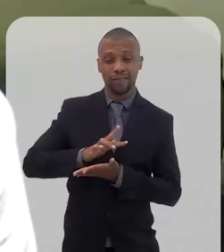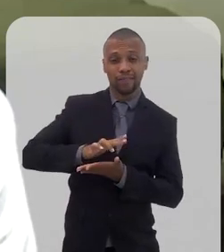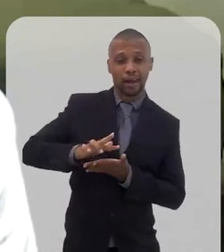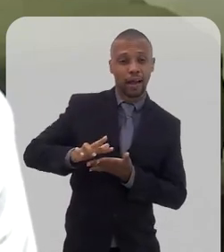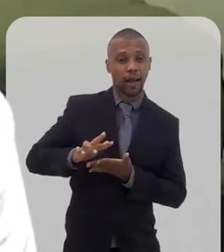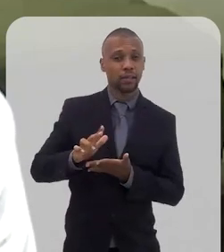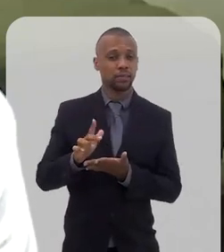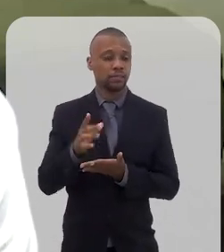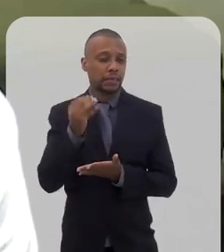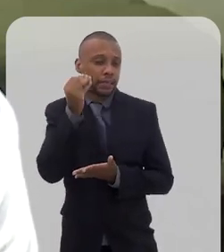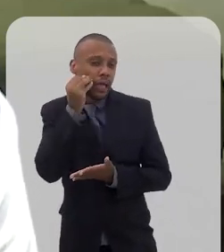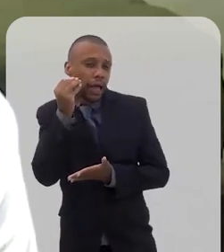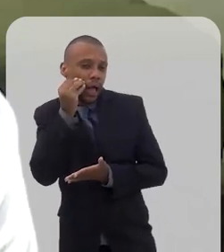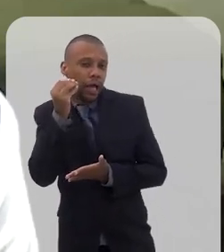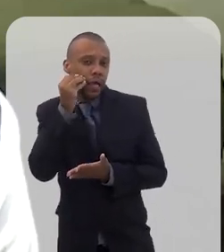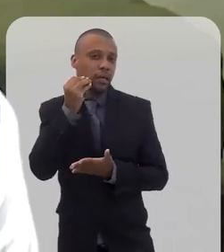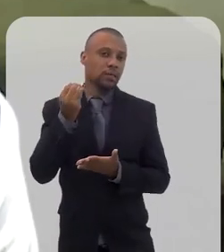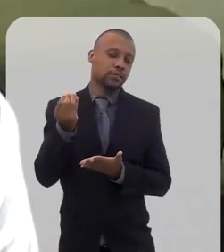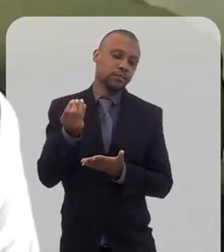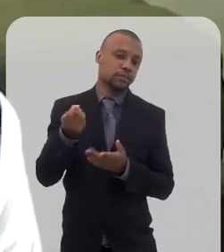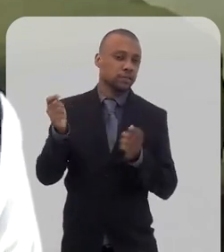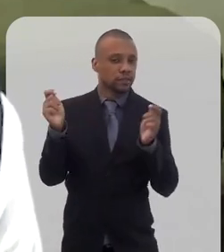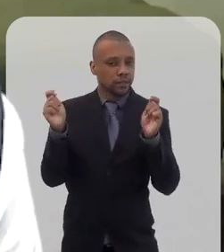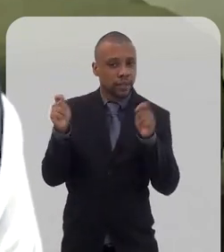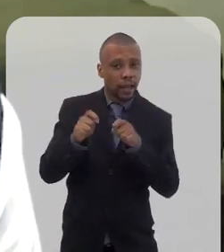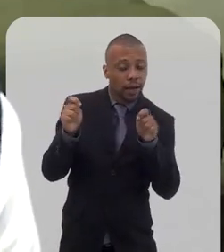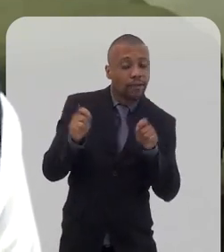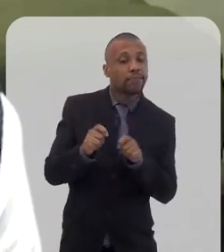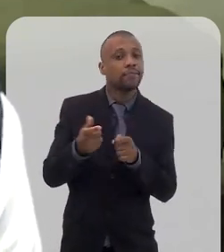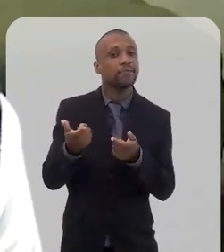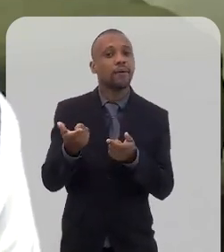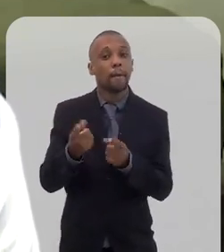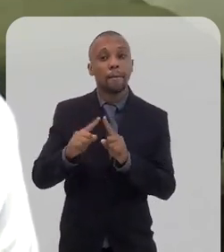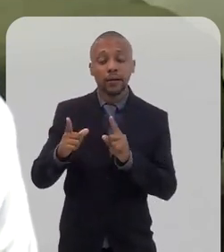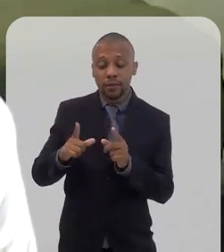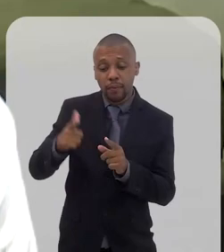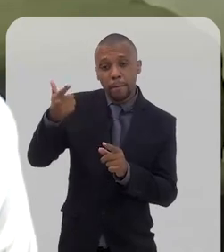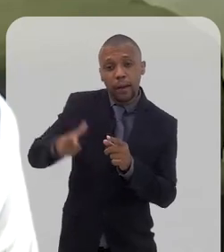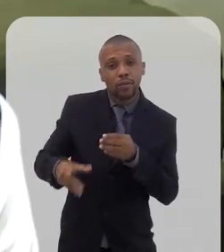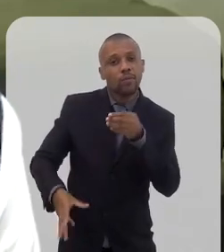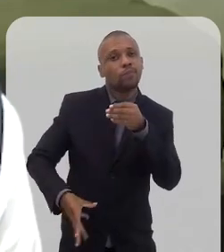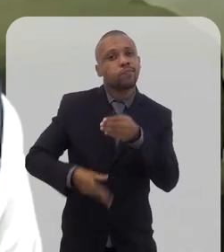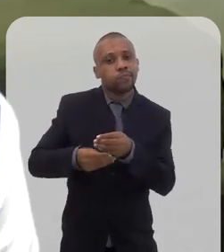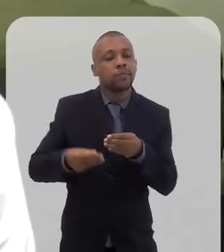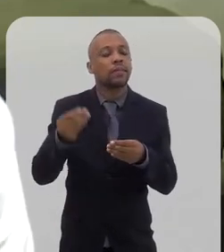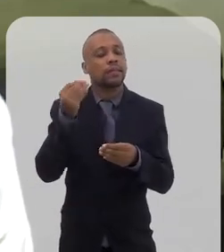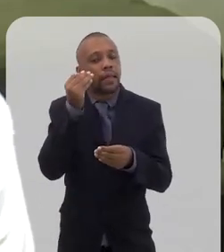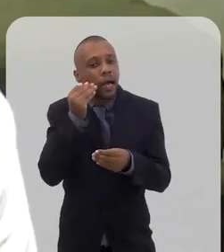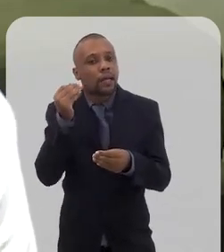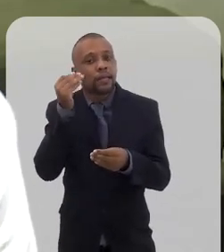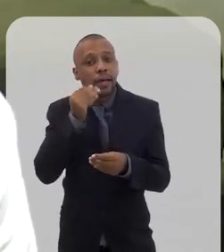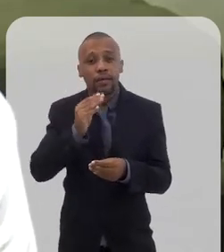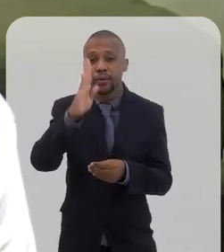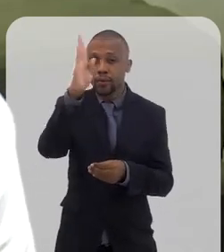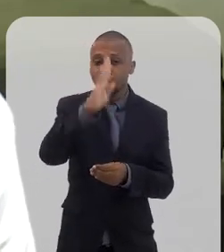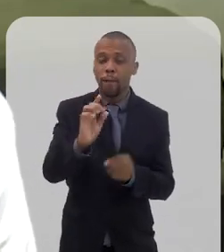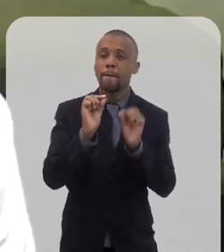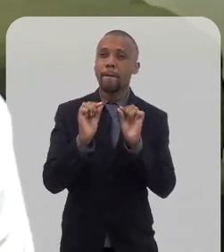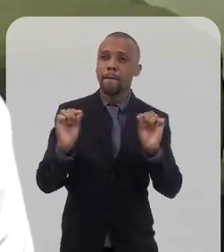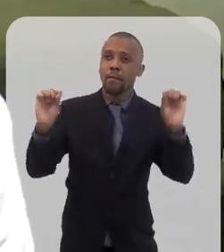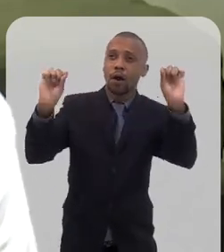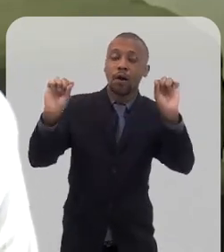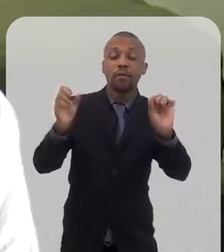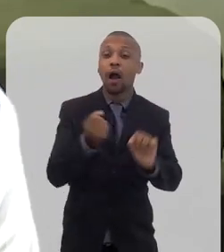série de testes, além dos testes que já estavam previstos, fizemos ainda esses outros testes adicionais no Brasil todo.